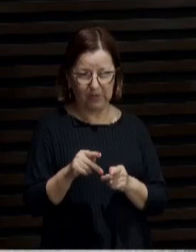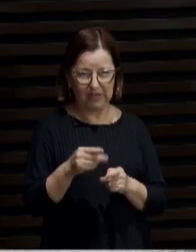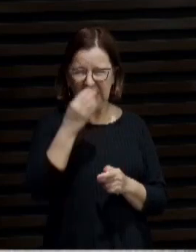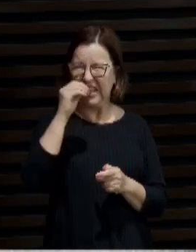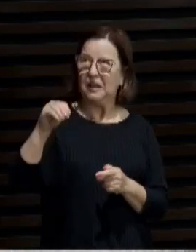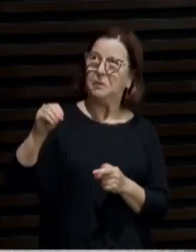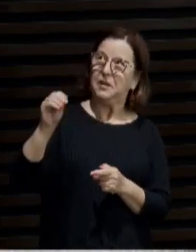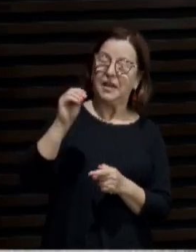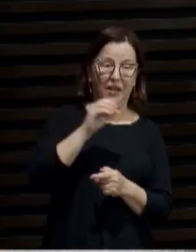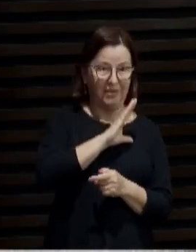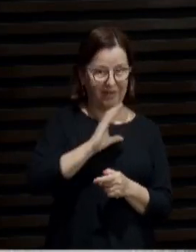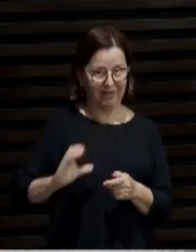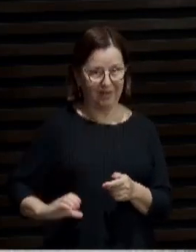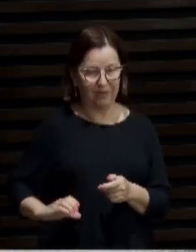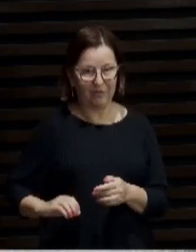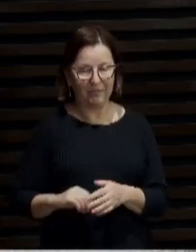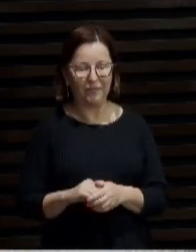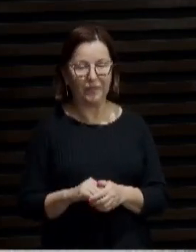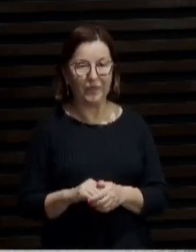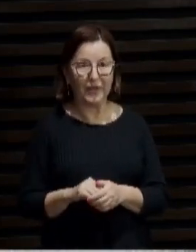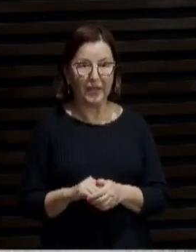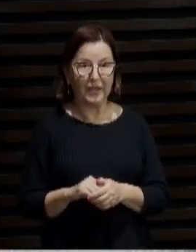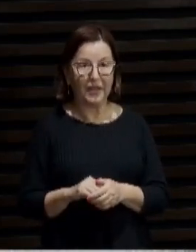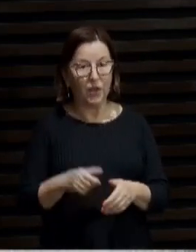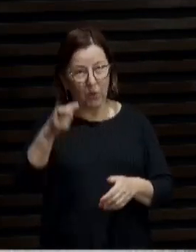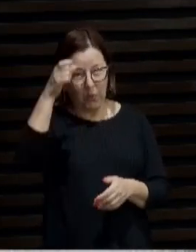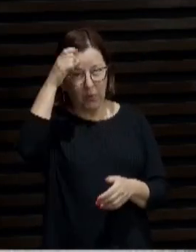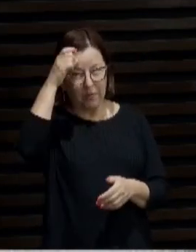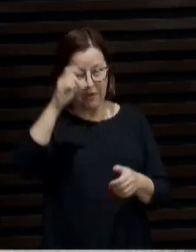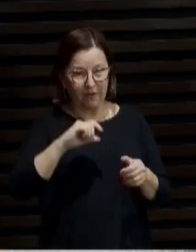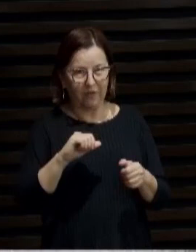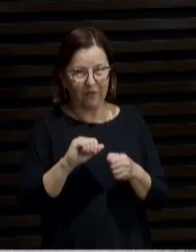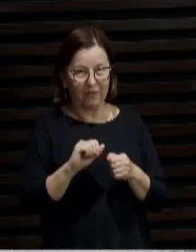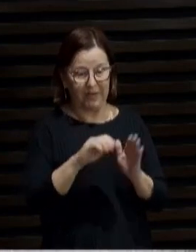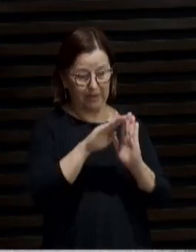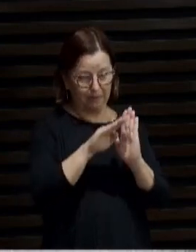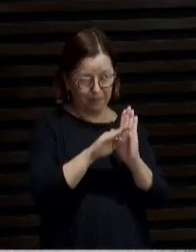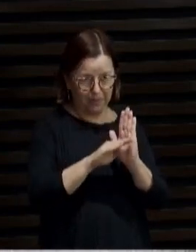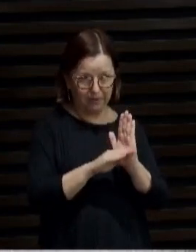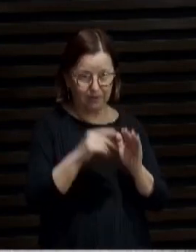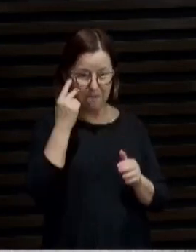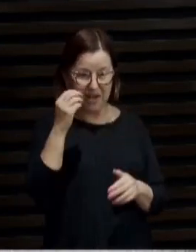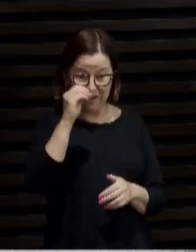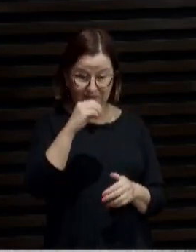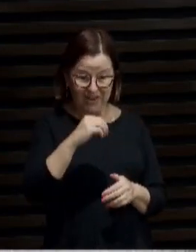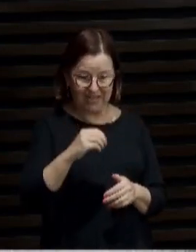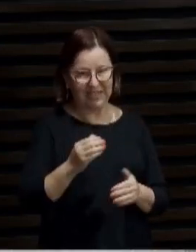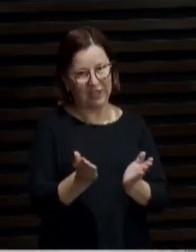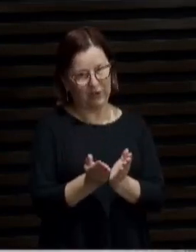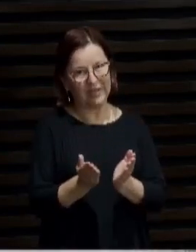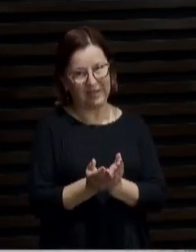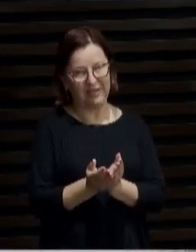não consegue, que o ataque frontal não funciona, ele vai tentar minar os alicerces doutrinários da igreja. Aí ele tenta